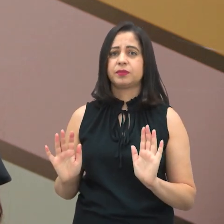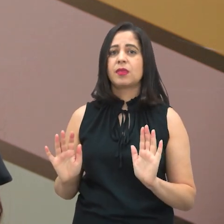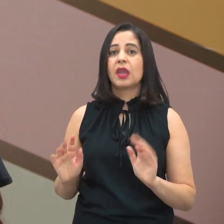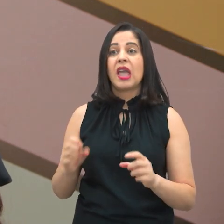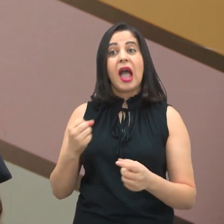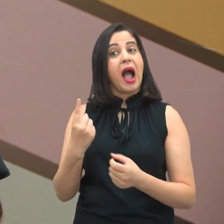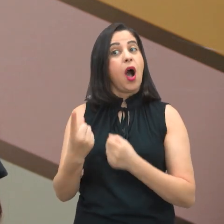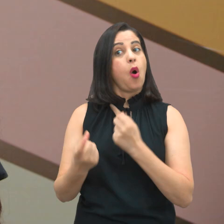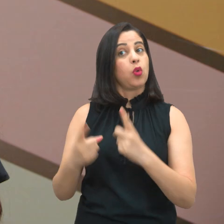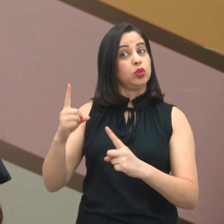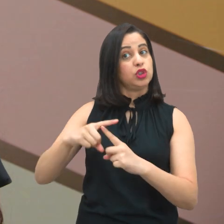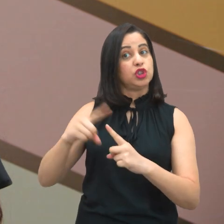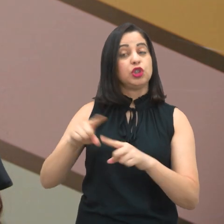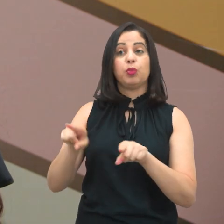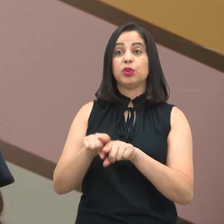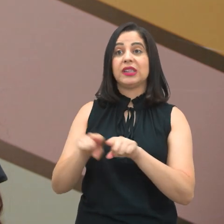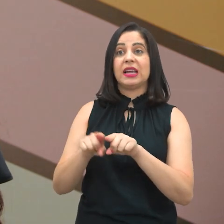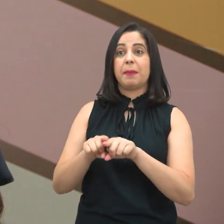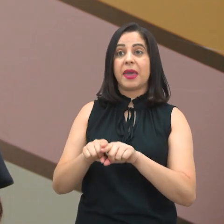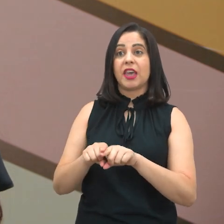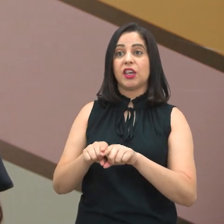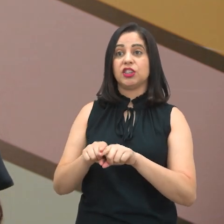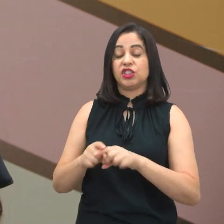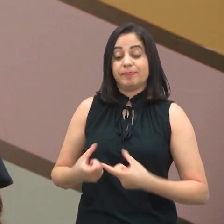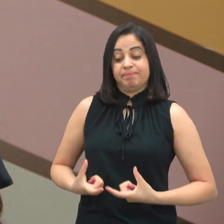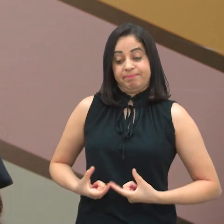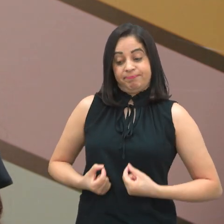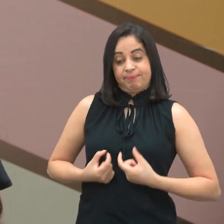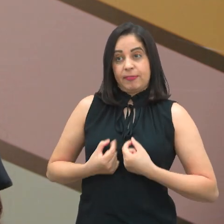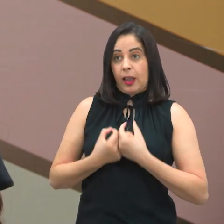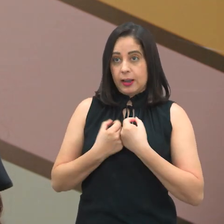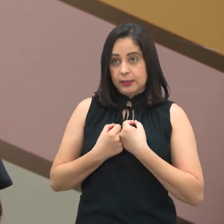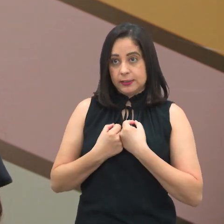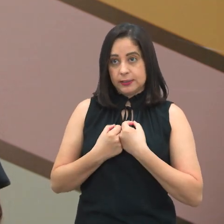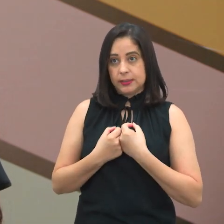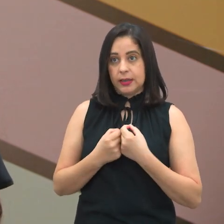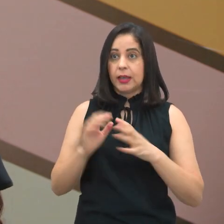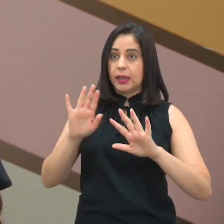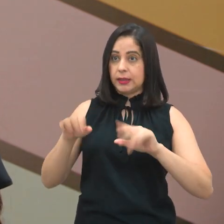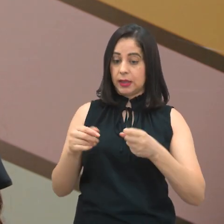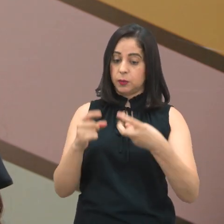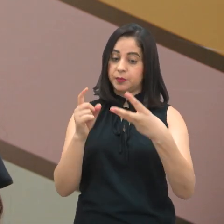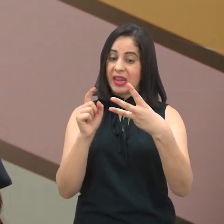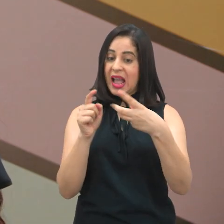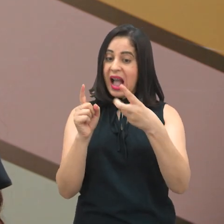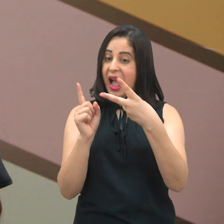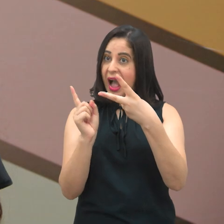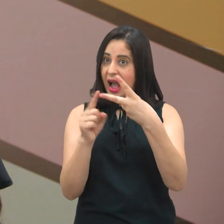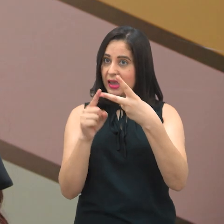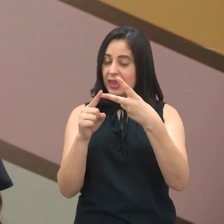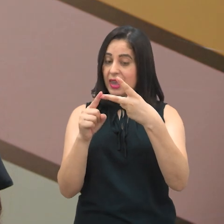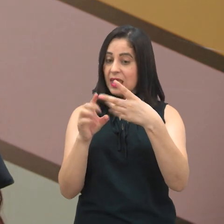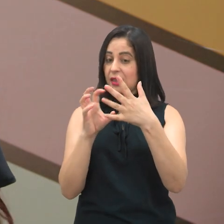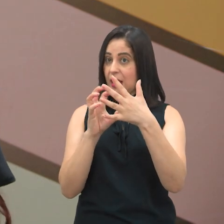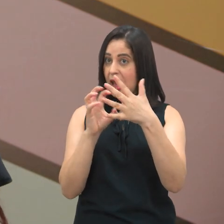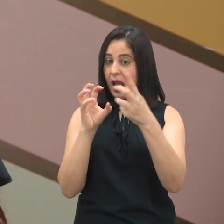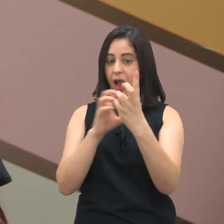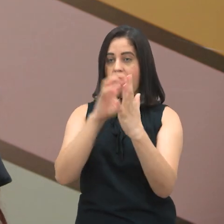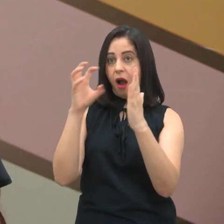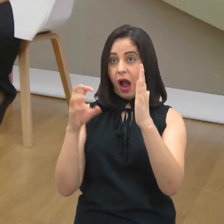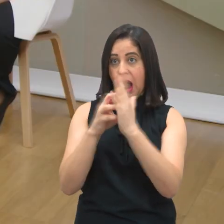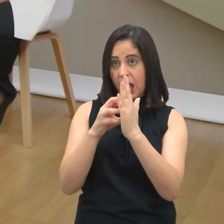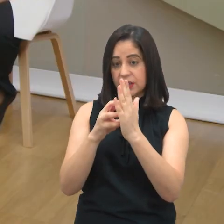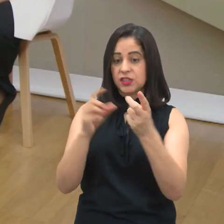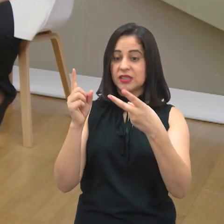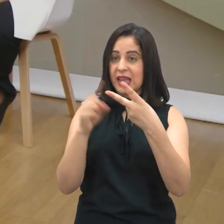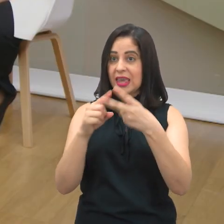neurotoxoplasmose, alguns tipos de tumores. Então, nesse contexto, esse indivíduo tem AIDS. Quer dizer, ele já tem uma queda da imunidade. Tá